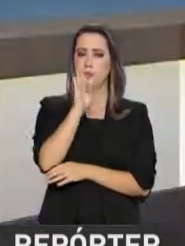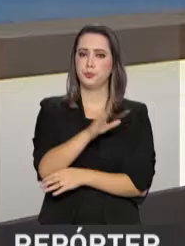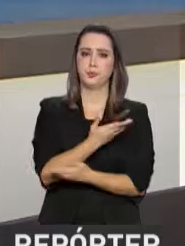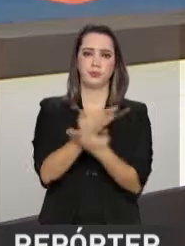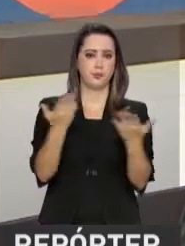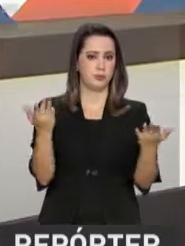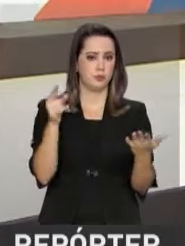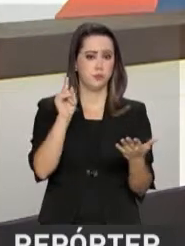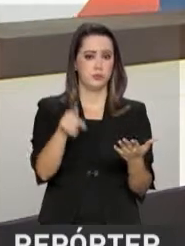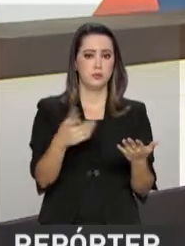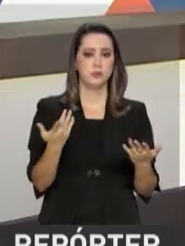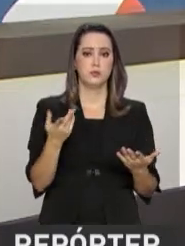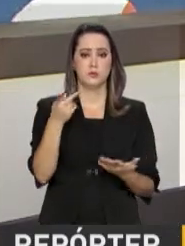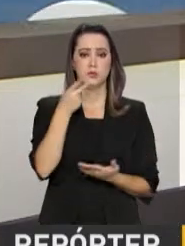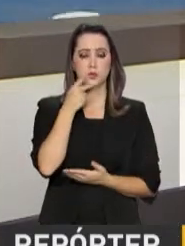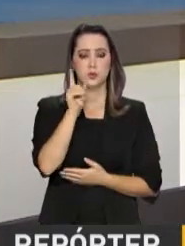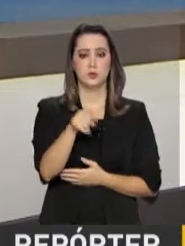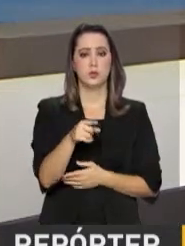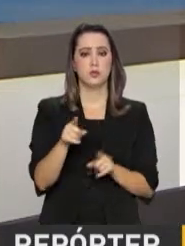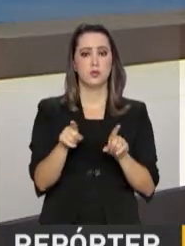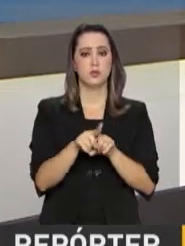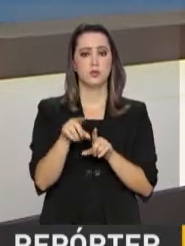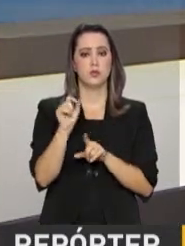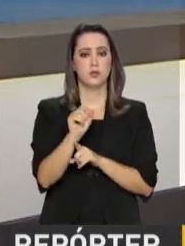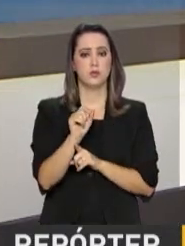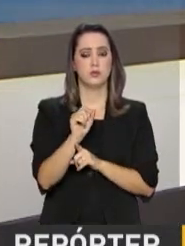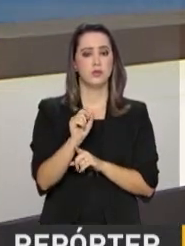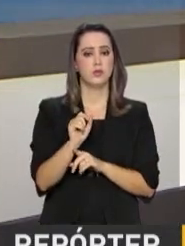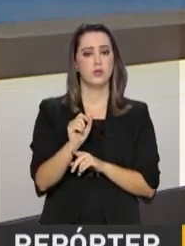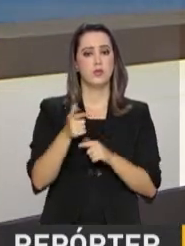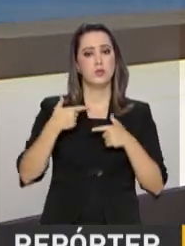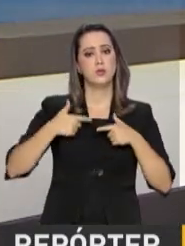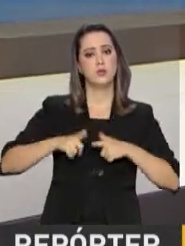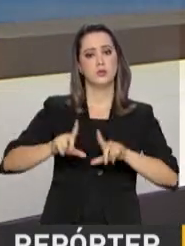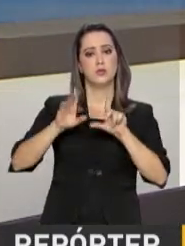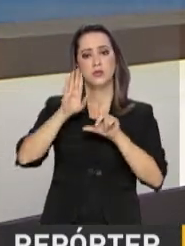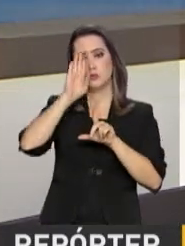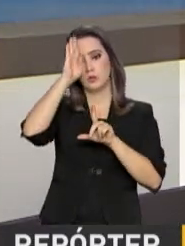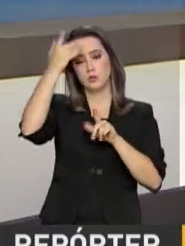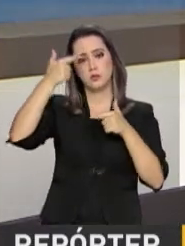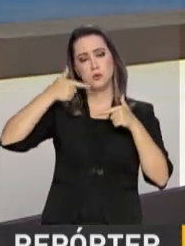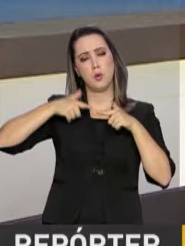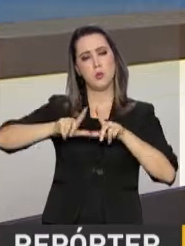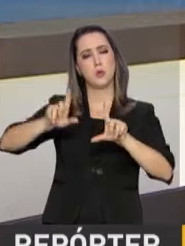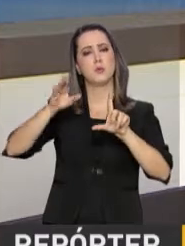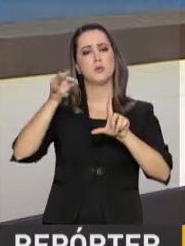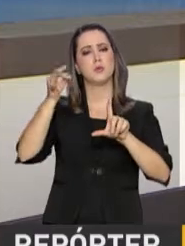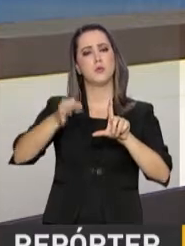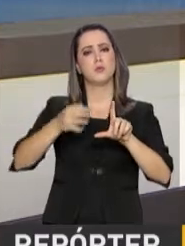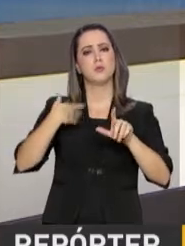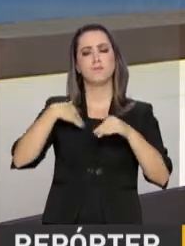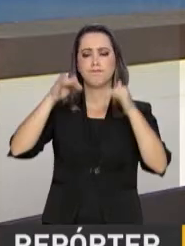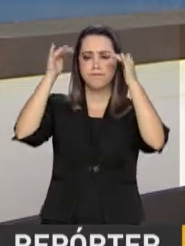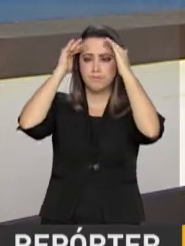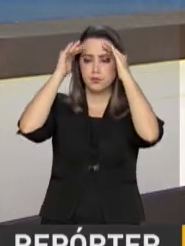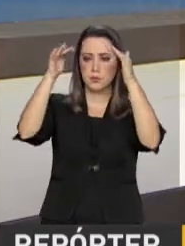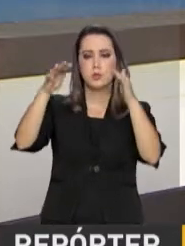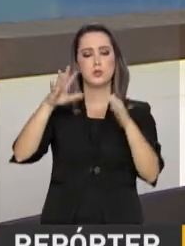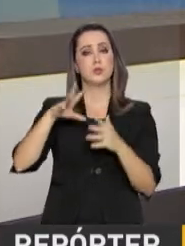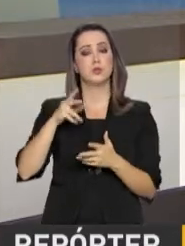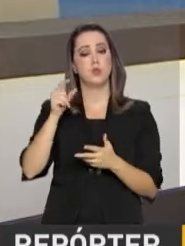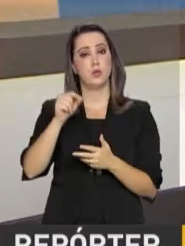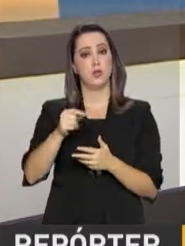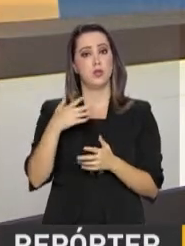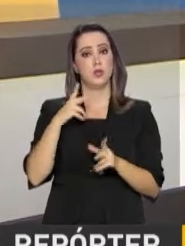tarde a todos é isso como você falou carol a ordem do mérito cultural a principal homenagem a principal honraria pública